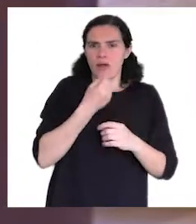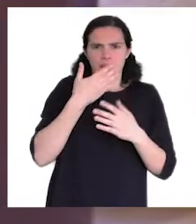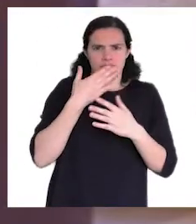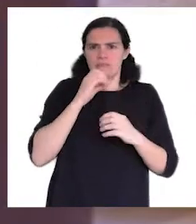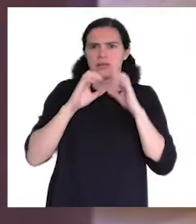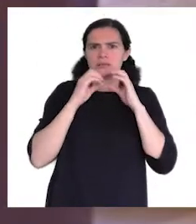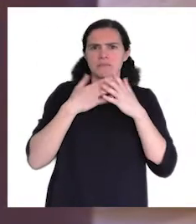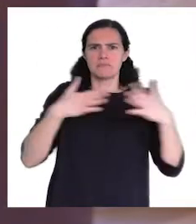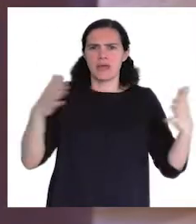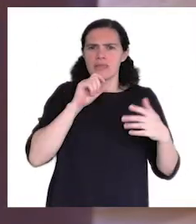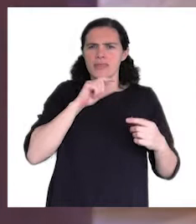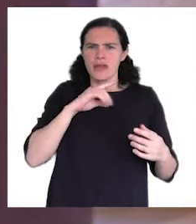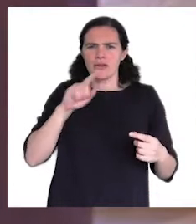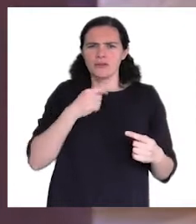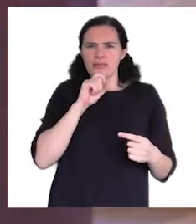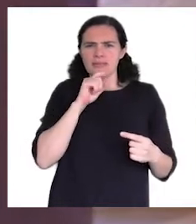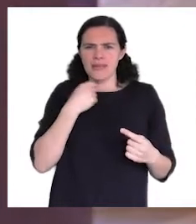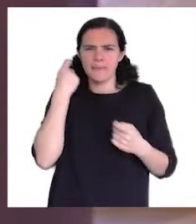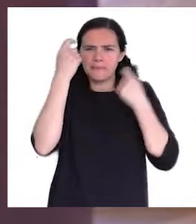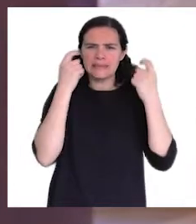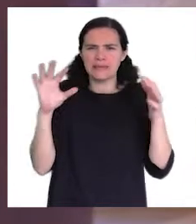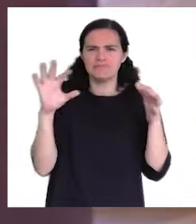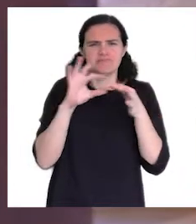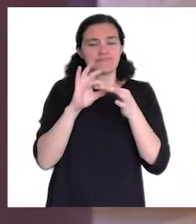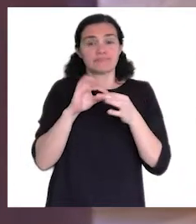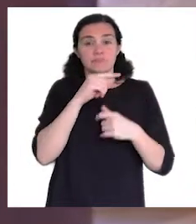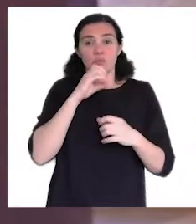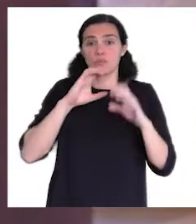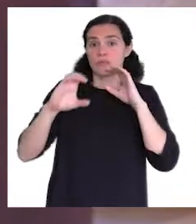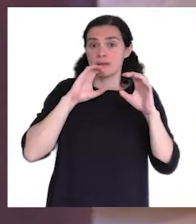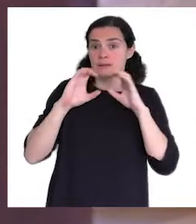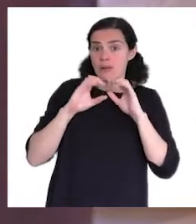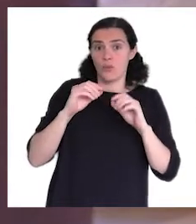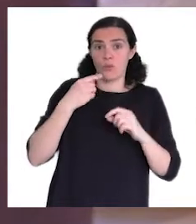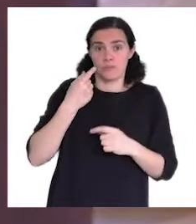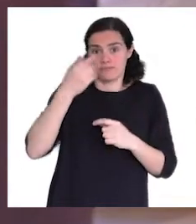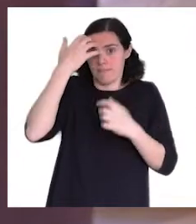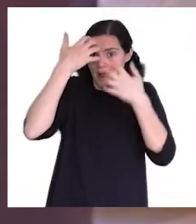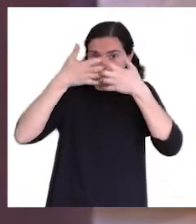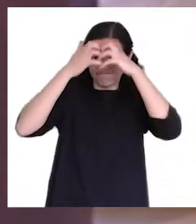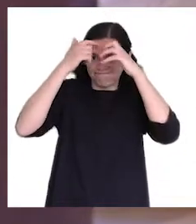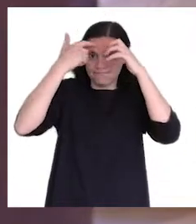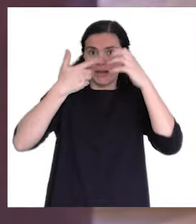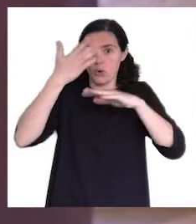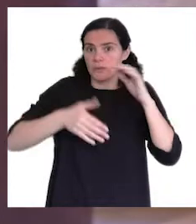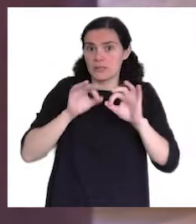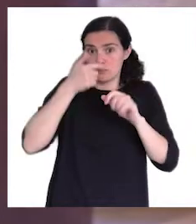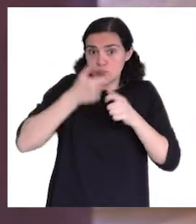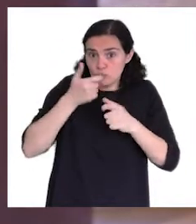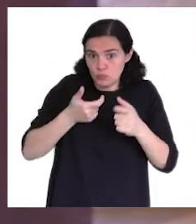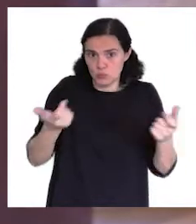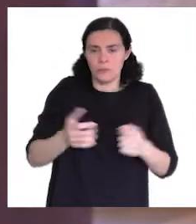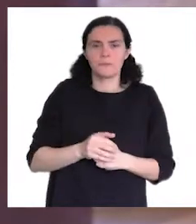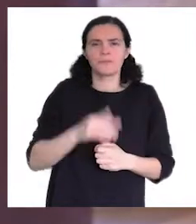tão grande que nós podemos mesmo fazer uma analogia com toda a comunicação e toda a manifestação cerebral que acontece com o ser